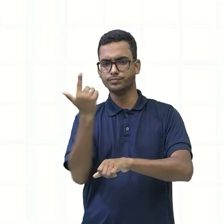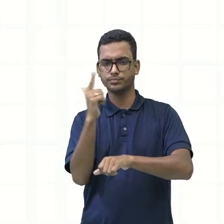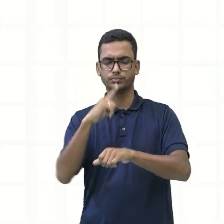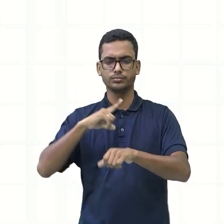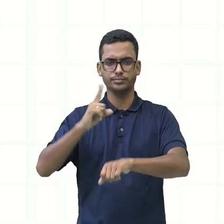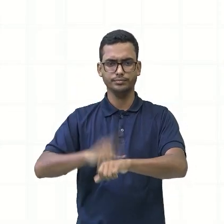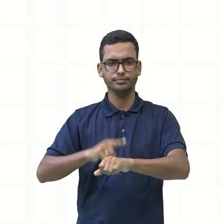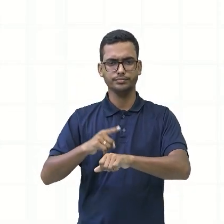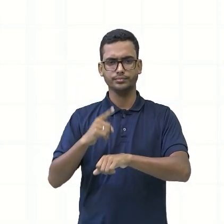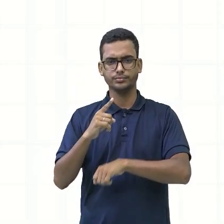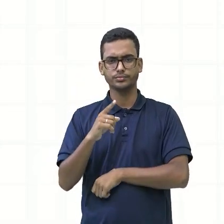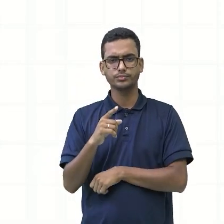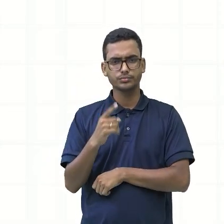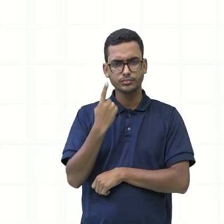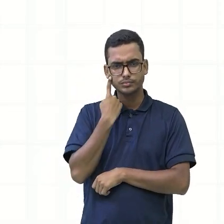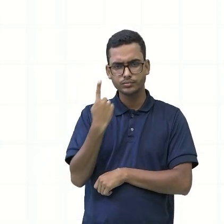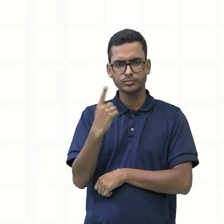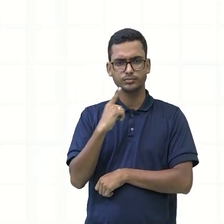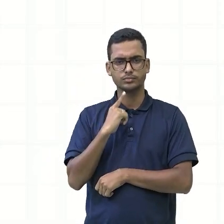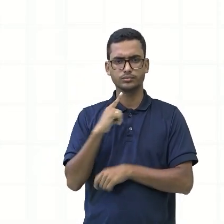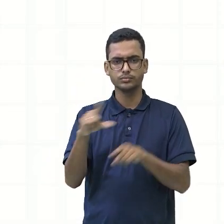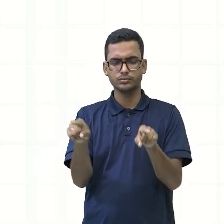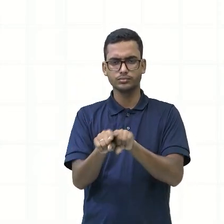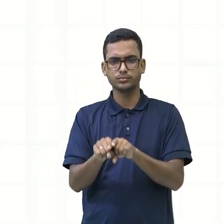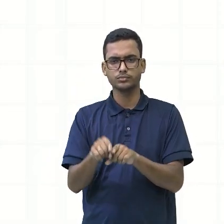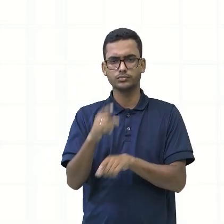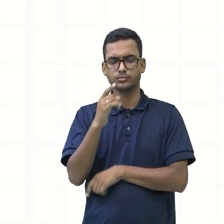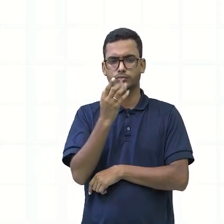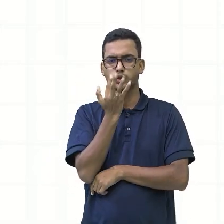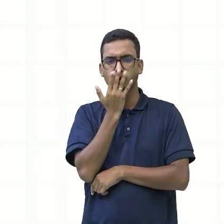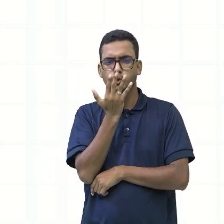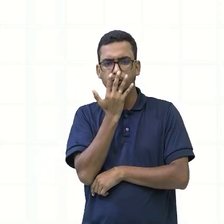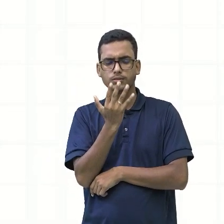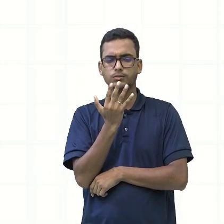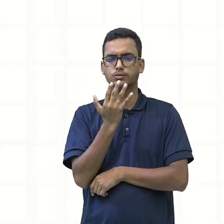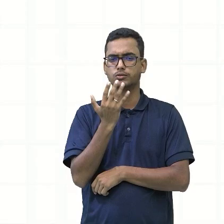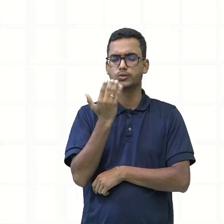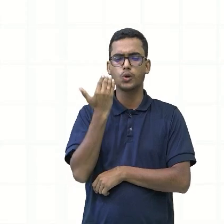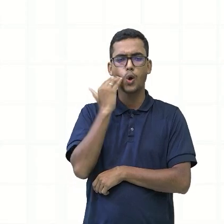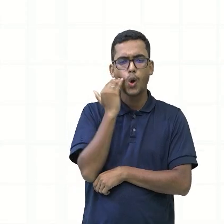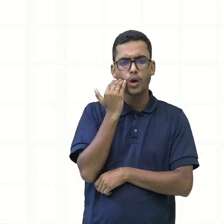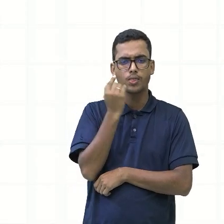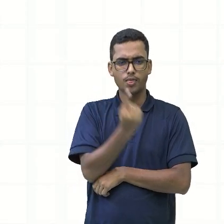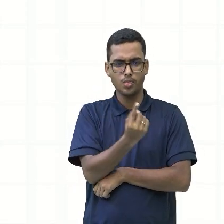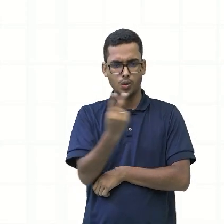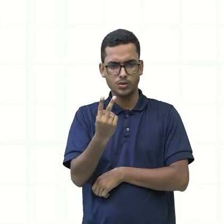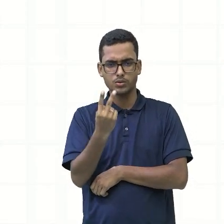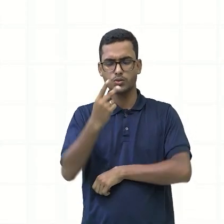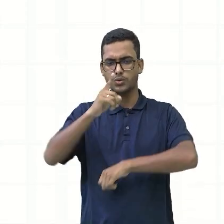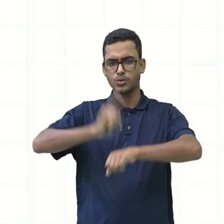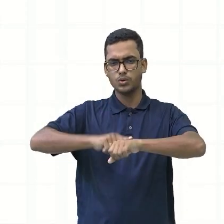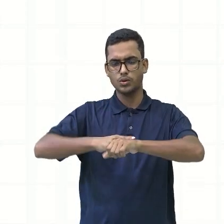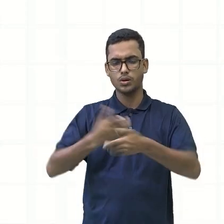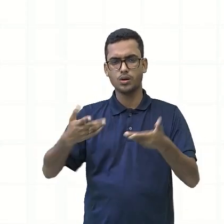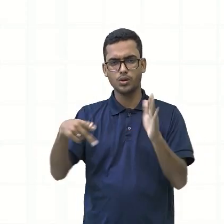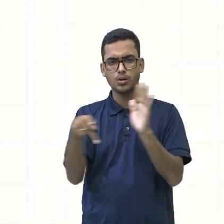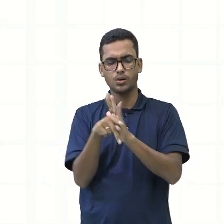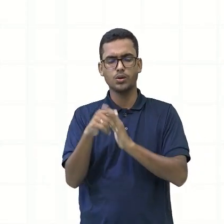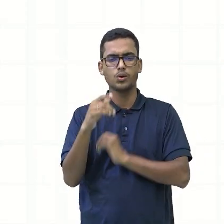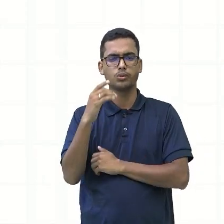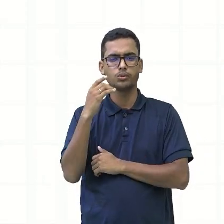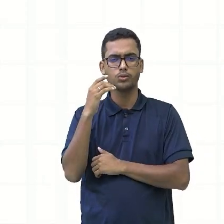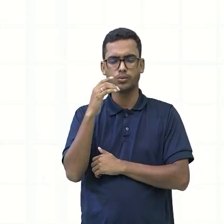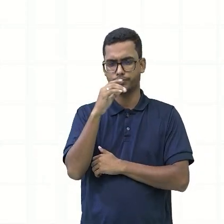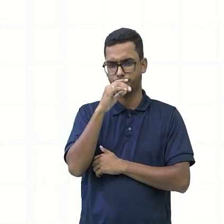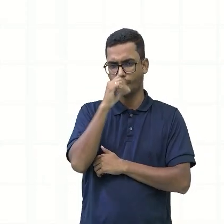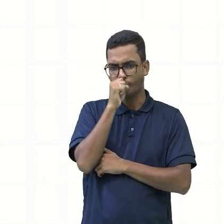rosa, a gente tem aí 12 horas, na porção laranja 11 e aqui no finalzinho 5, nós